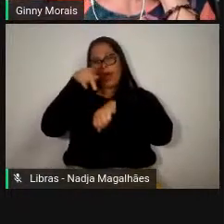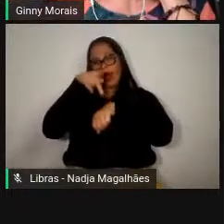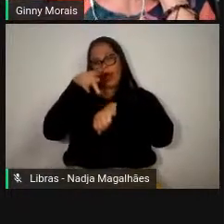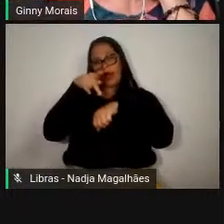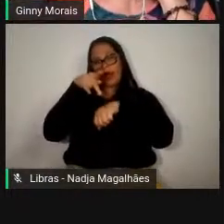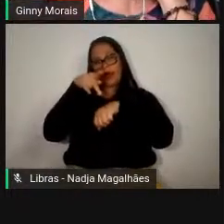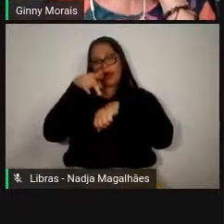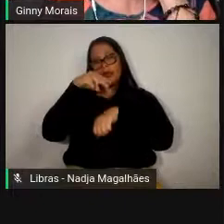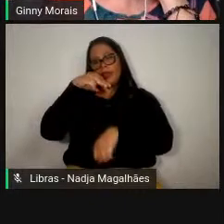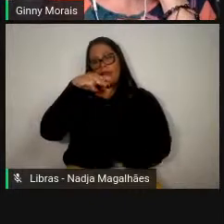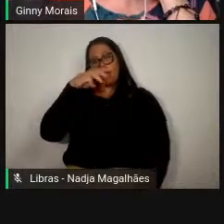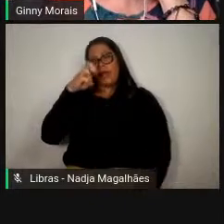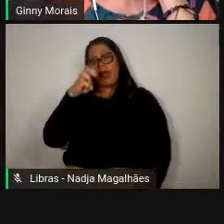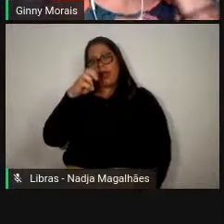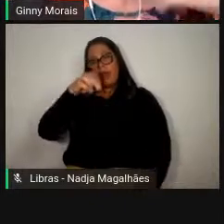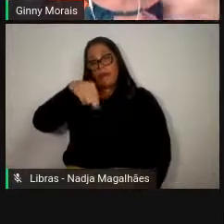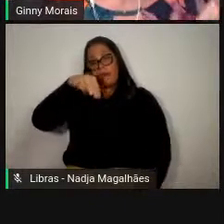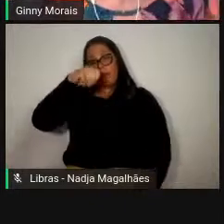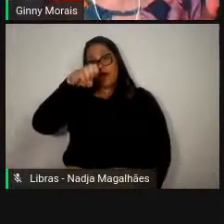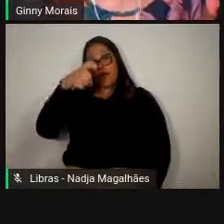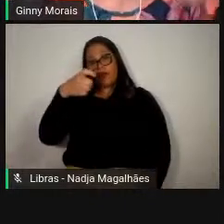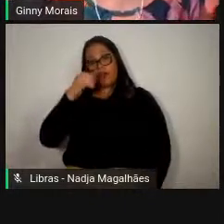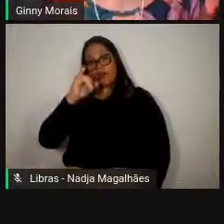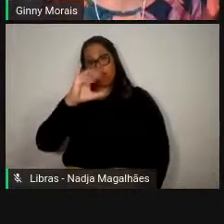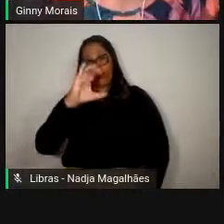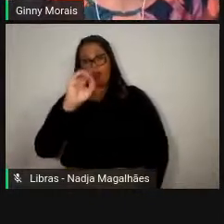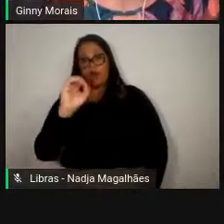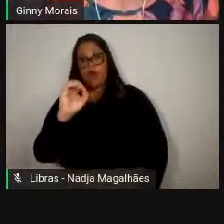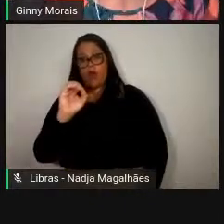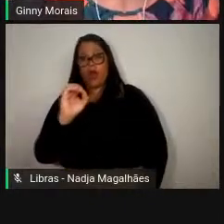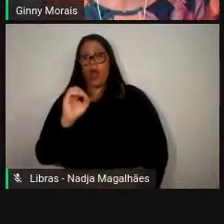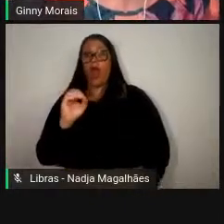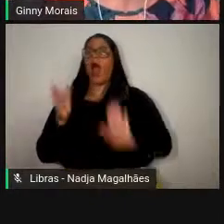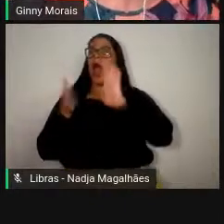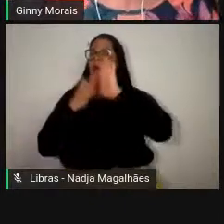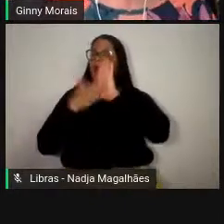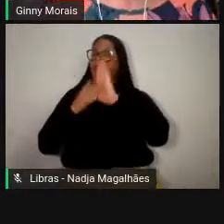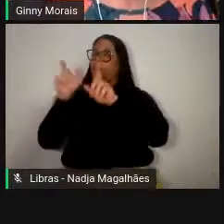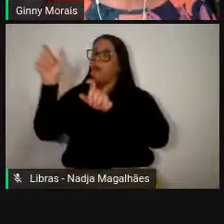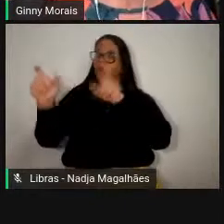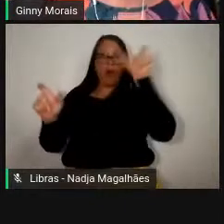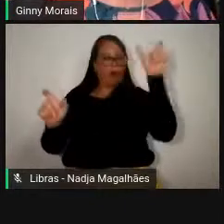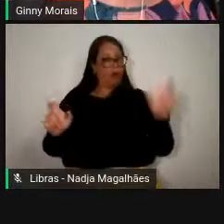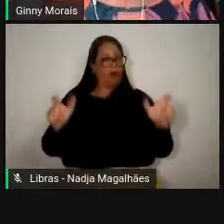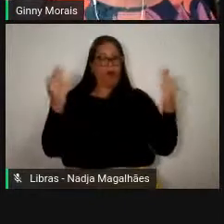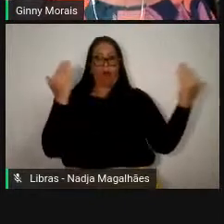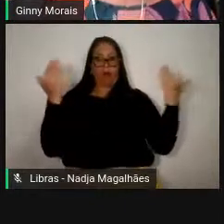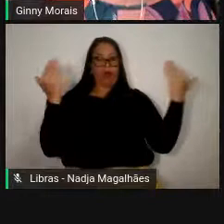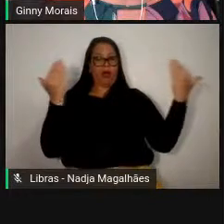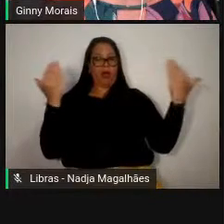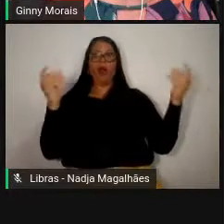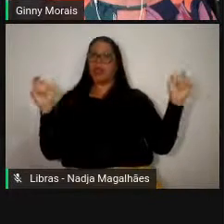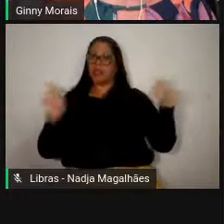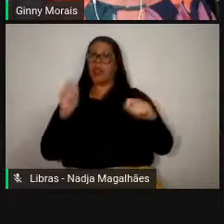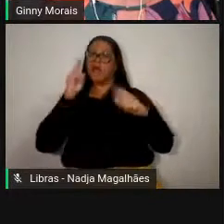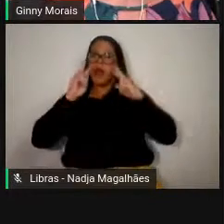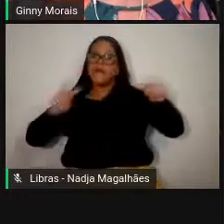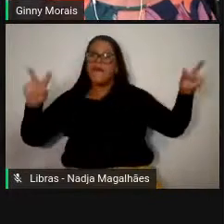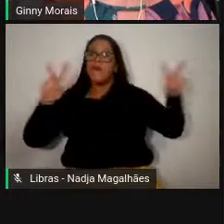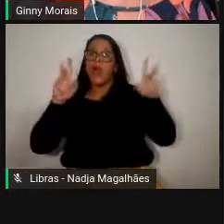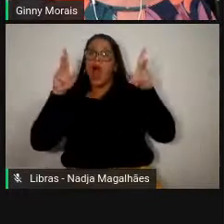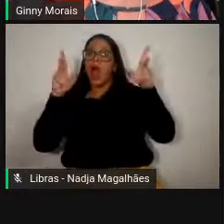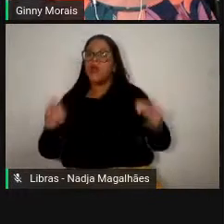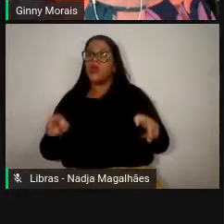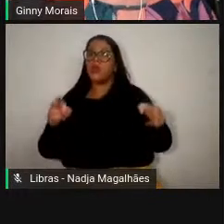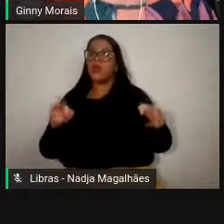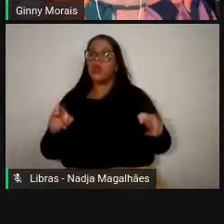estava falando sobre um tema, estava mostrando a autora do projeto que estava em questão. Da mesma forma que